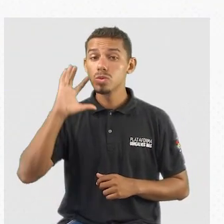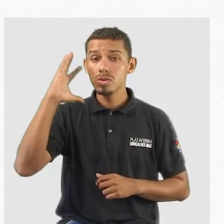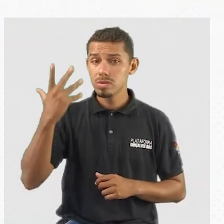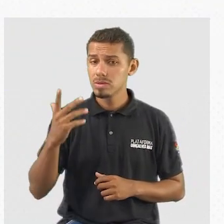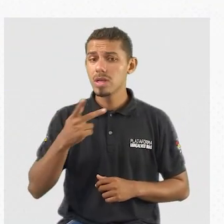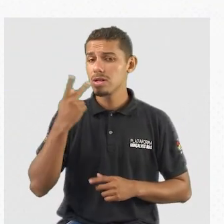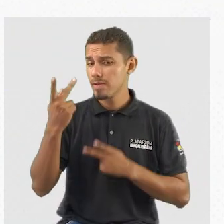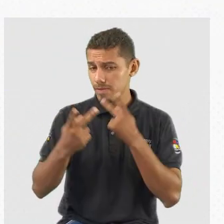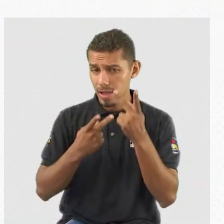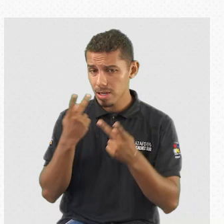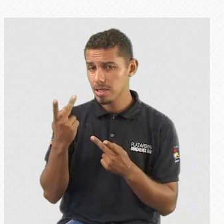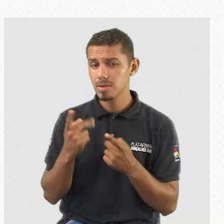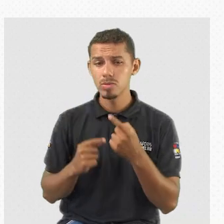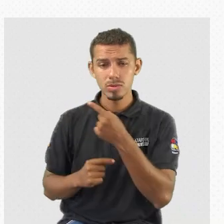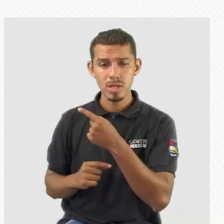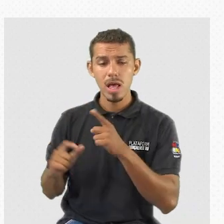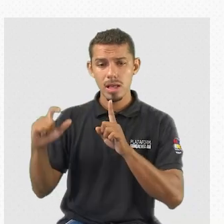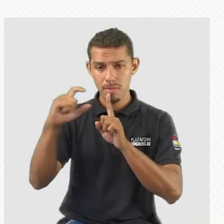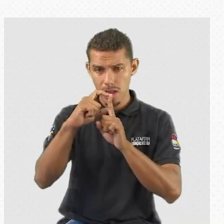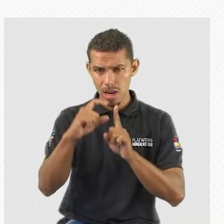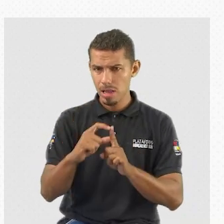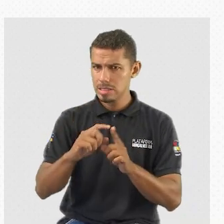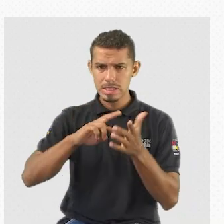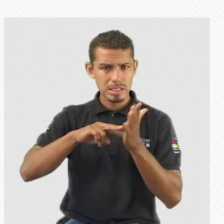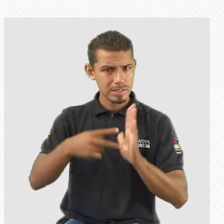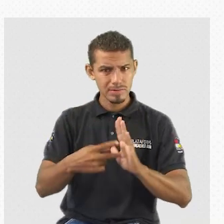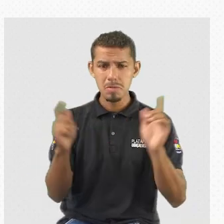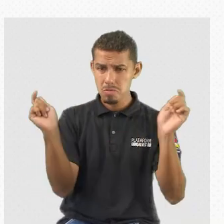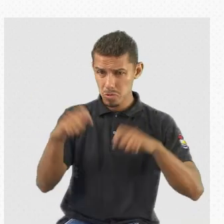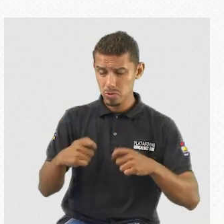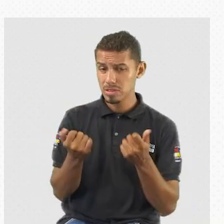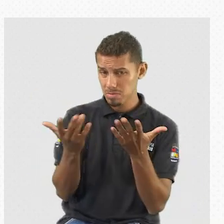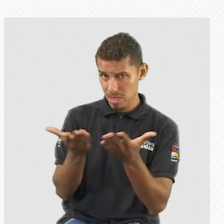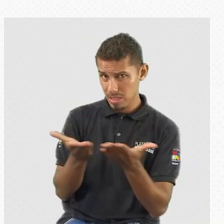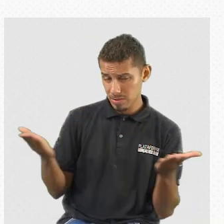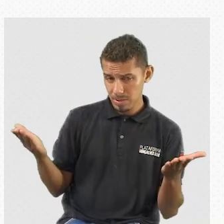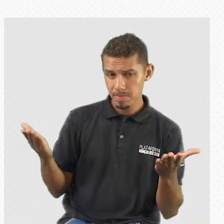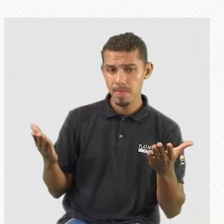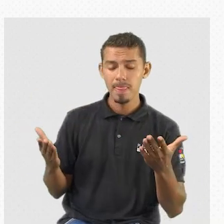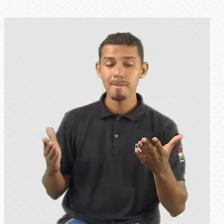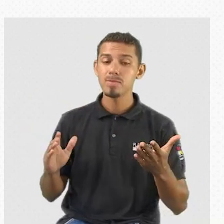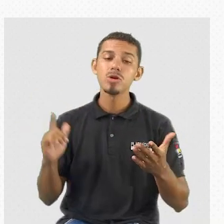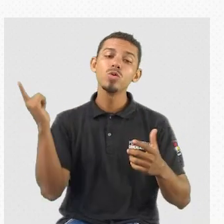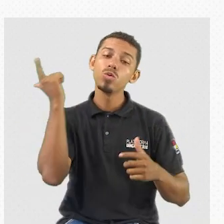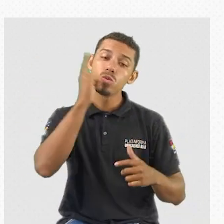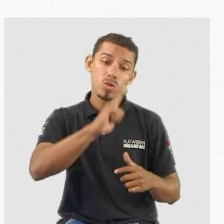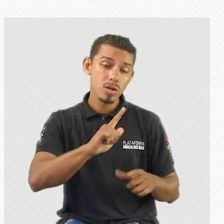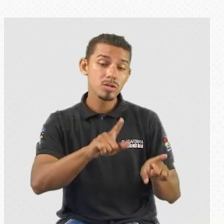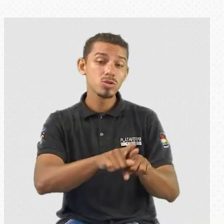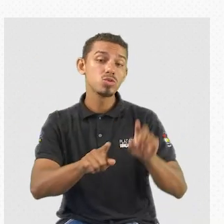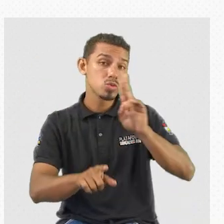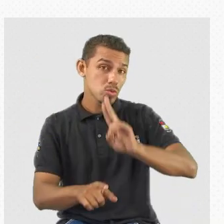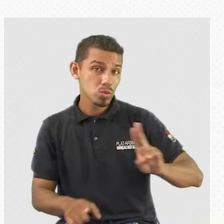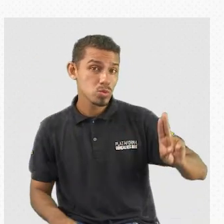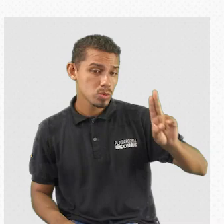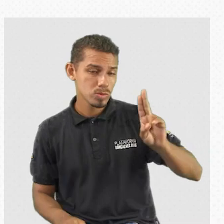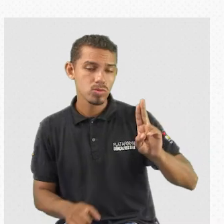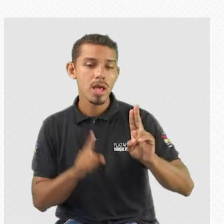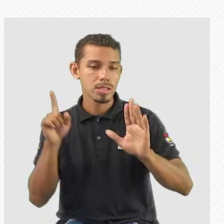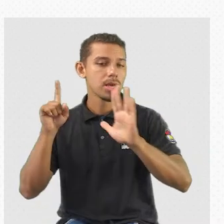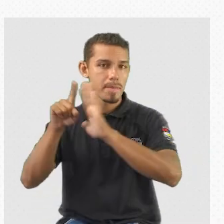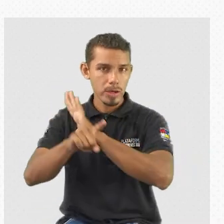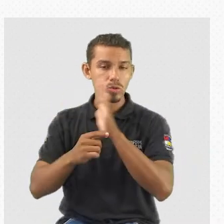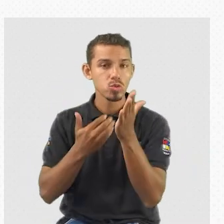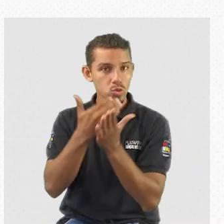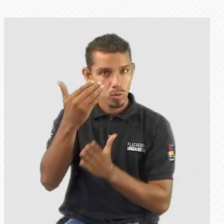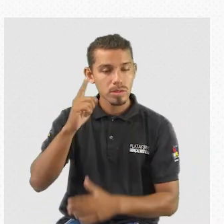Quando falamos, as palavras têm significado por si mesmas ou ganham significado no uso? Então, foi essa pergunta que eu